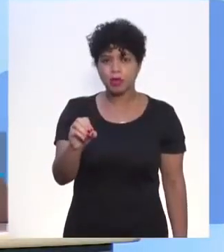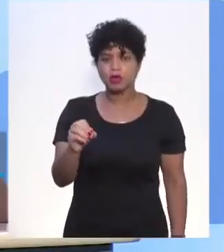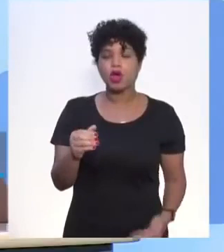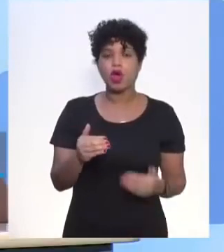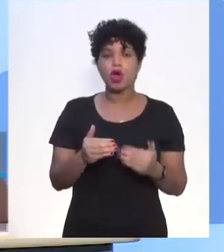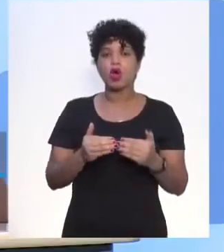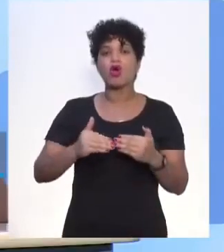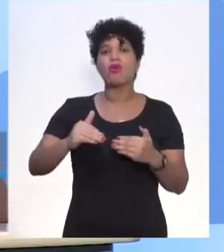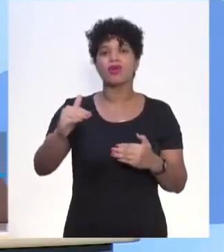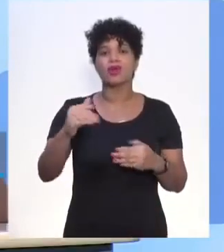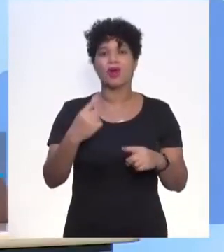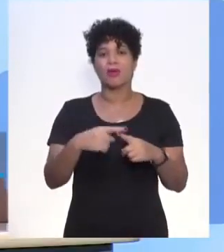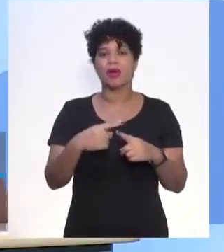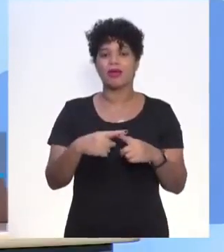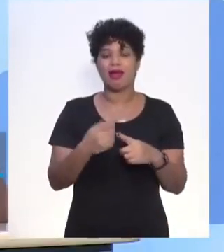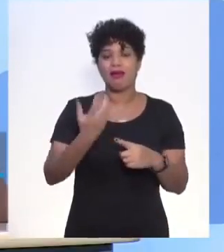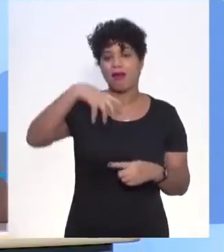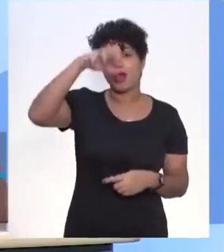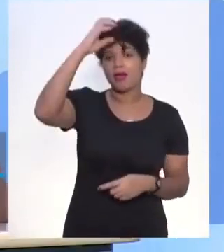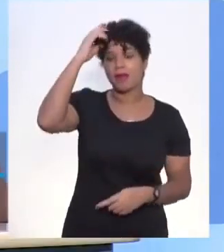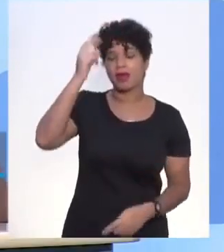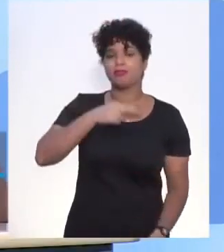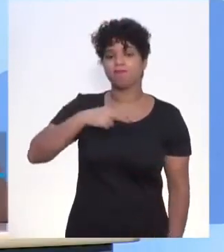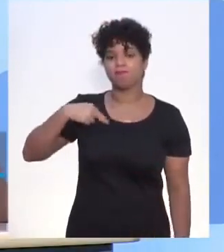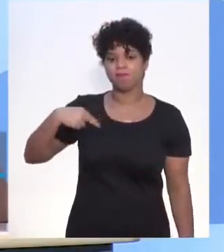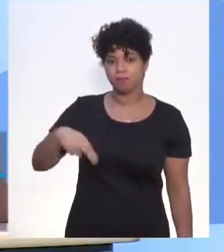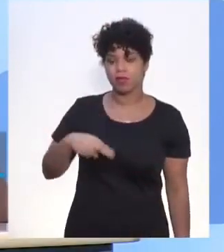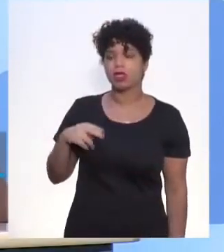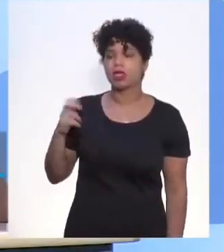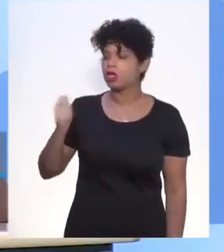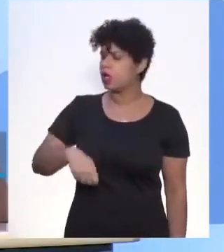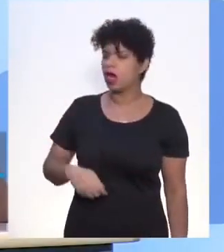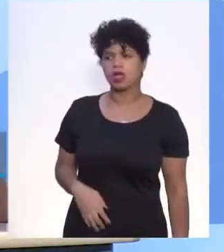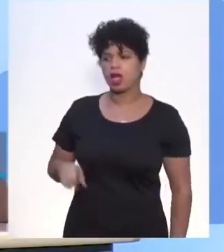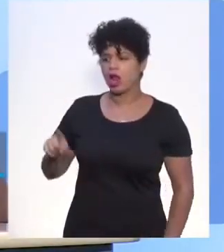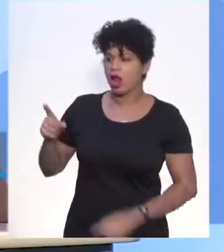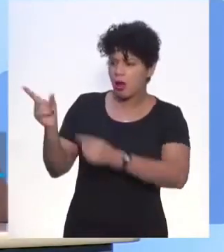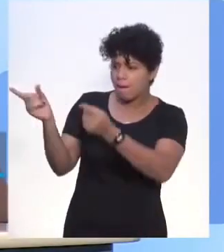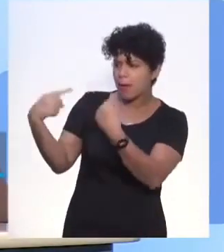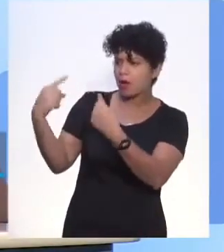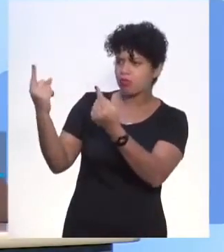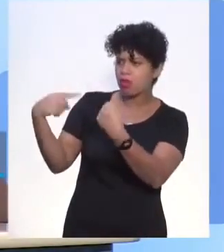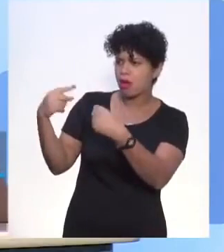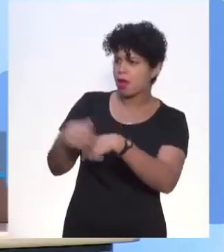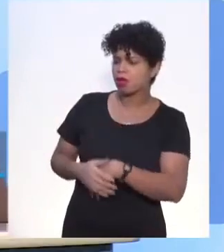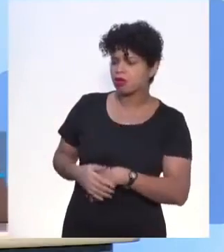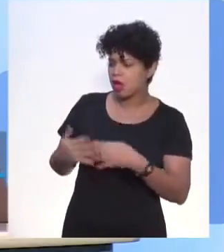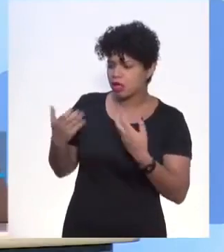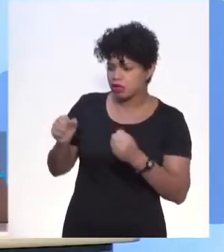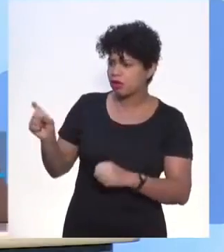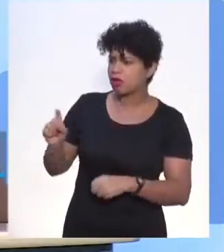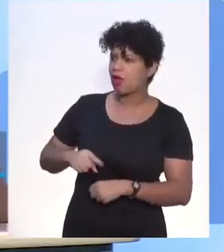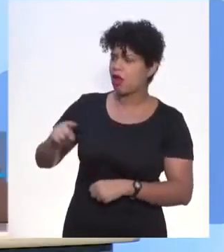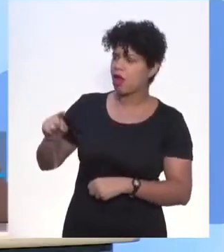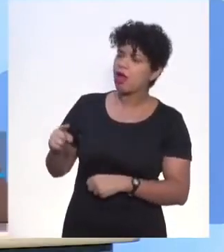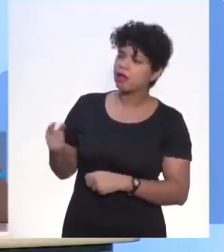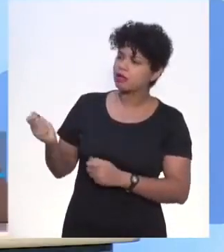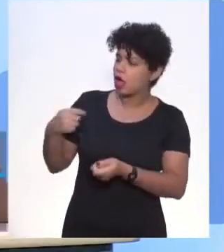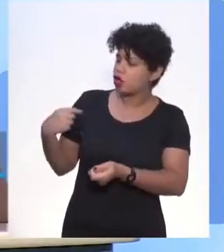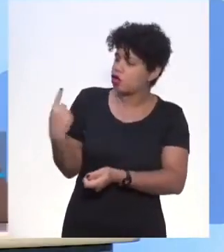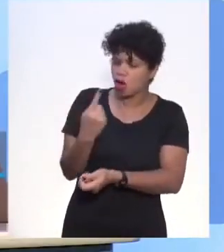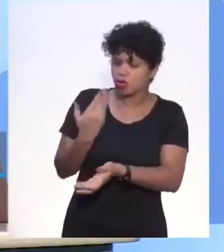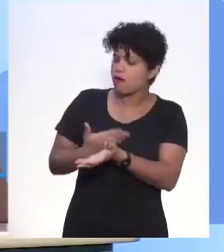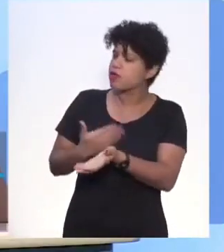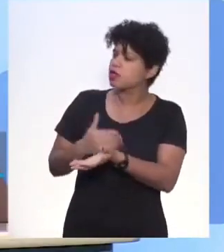desencadeadas quando o próprio Império Chinês decide reagir, né, à entrada do ópio, derramando 20